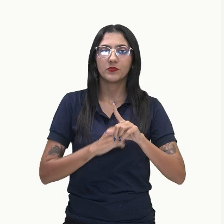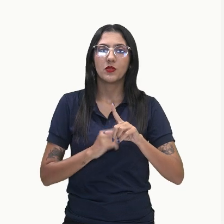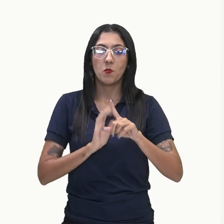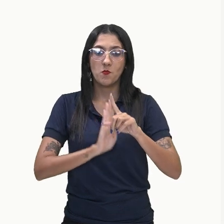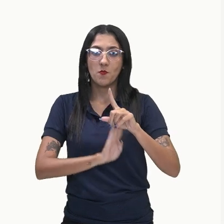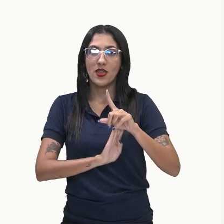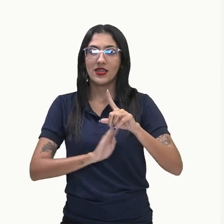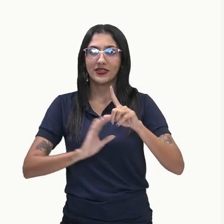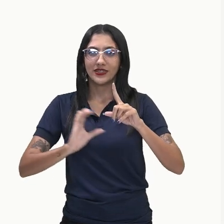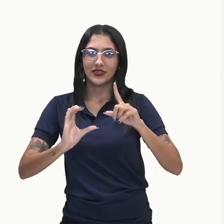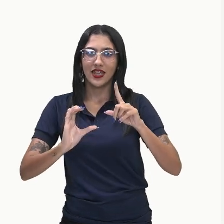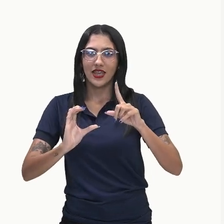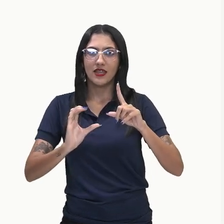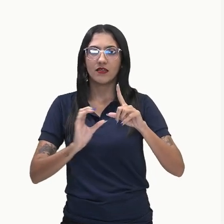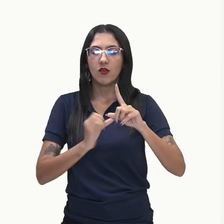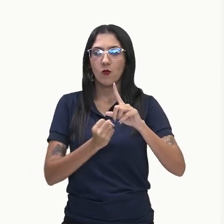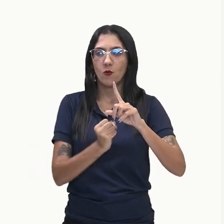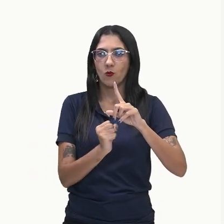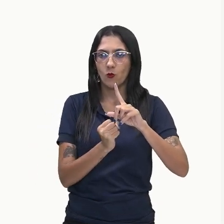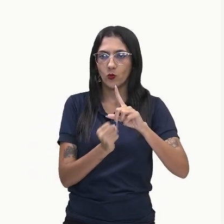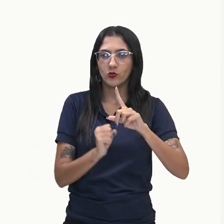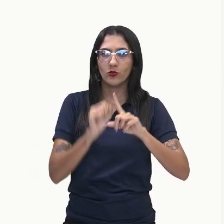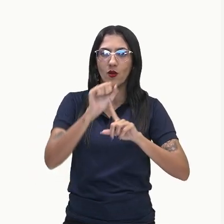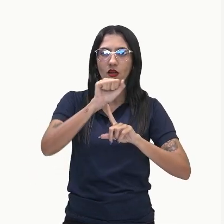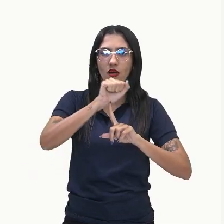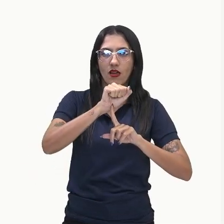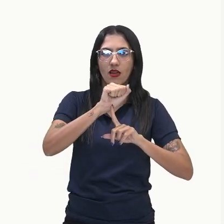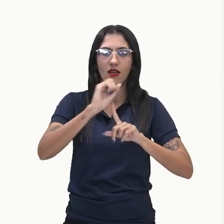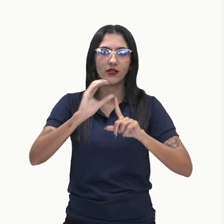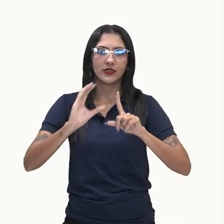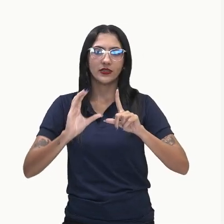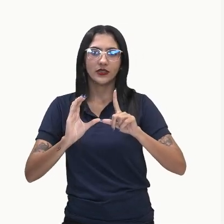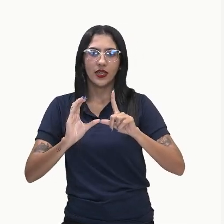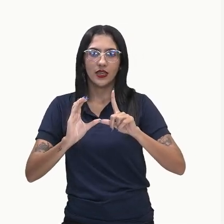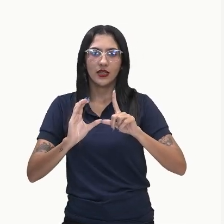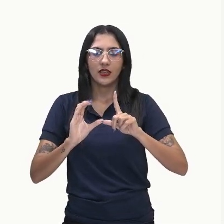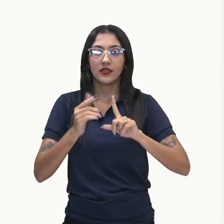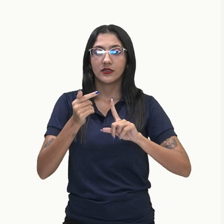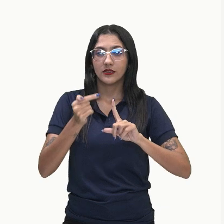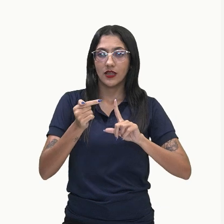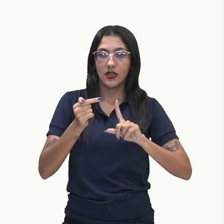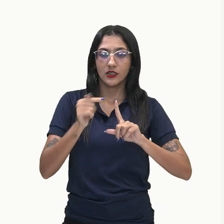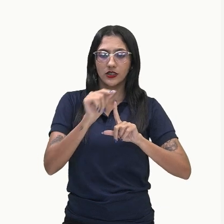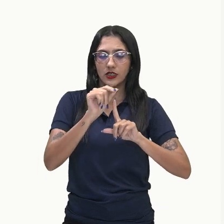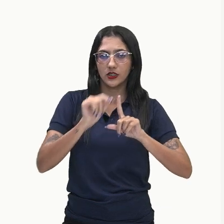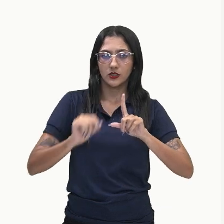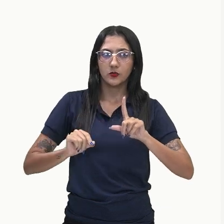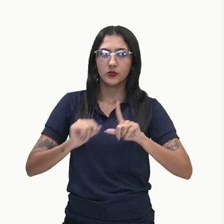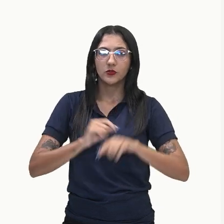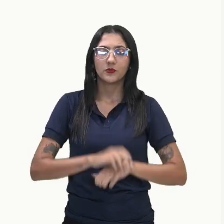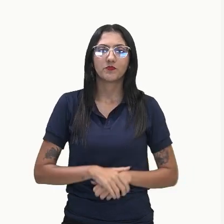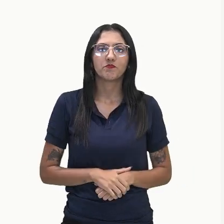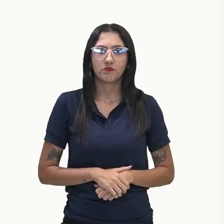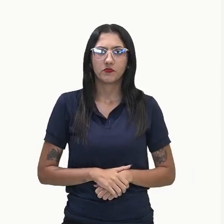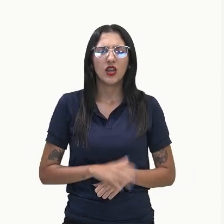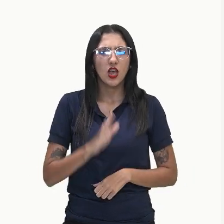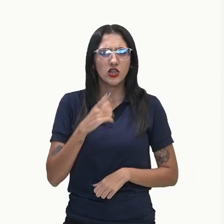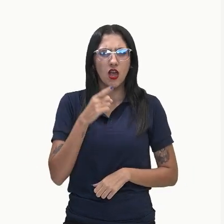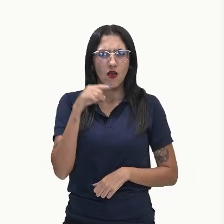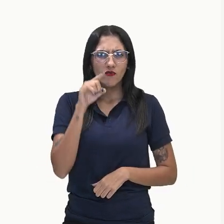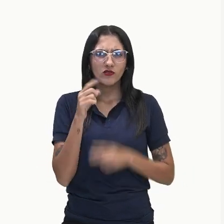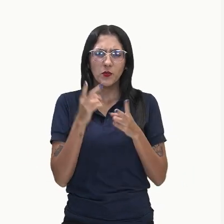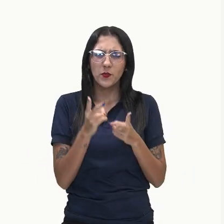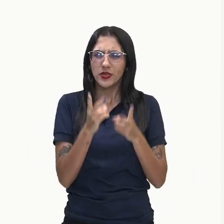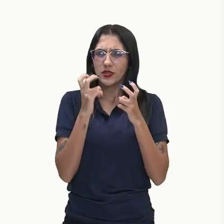BC mede 8 centímetros e o lado AC mede 7 centímetros. Já percebeu de cara que todas